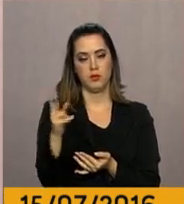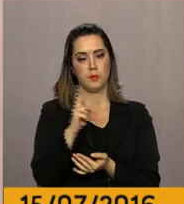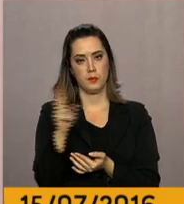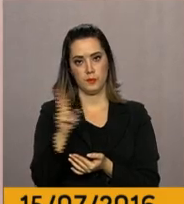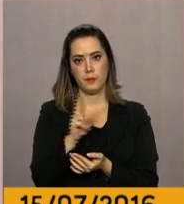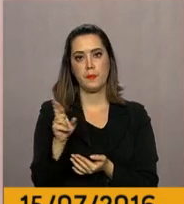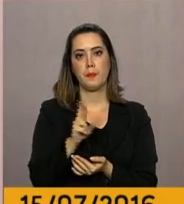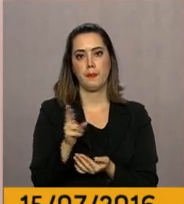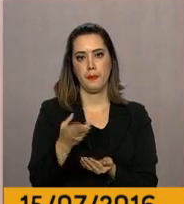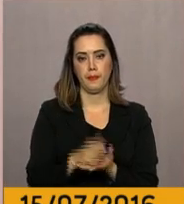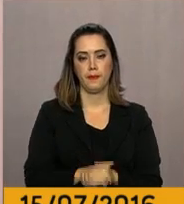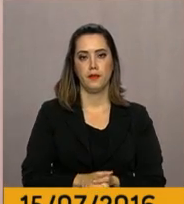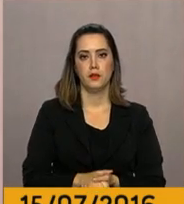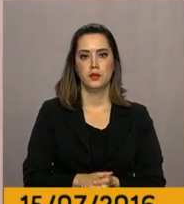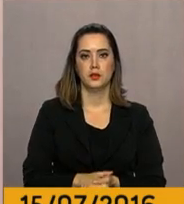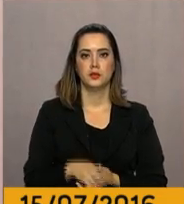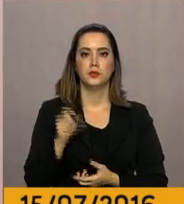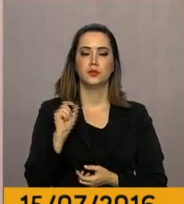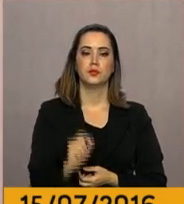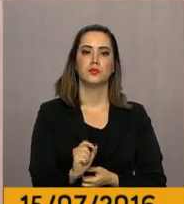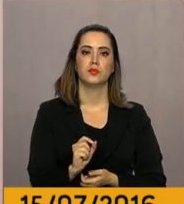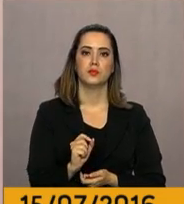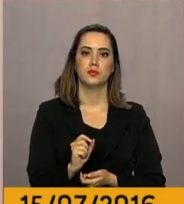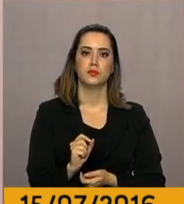6,4 bilhões, o que